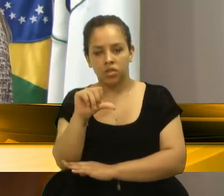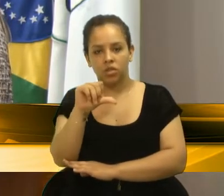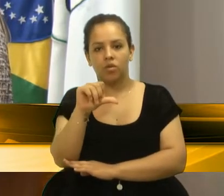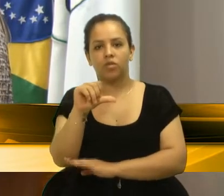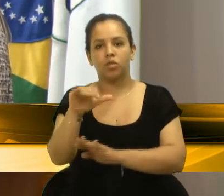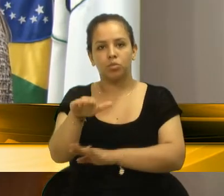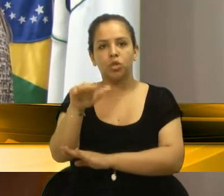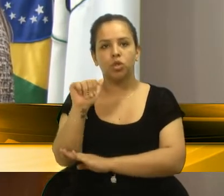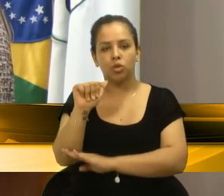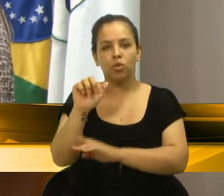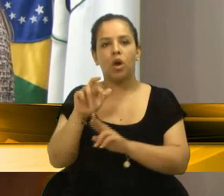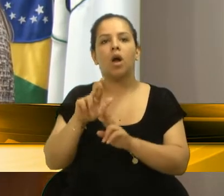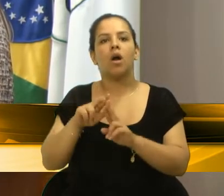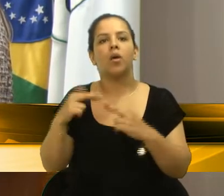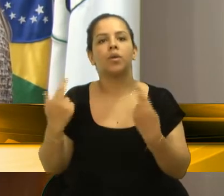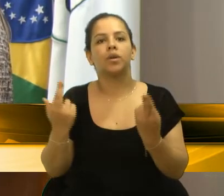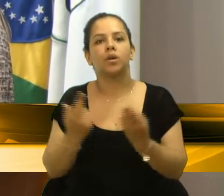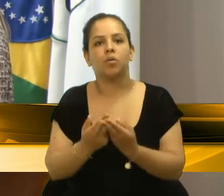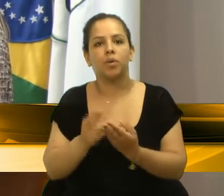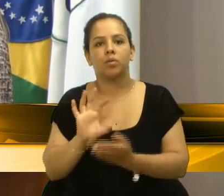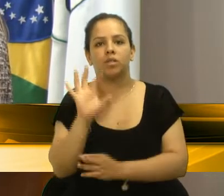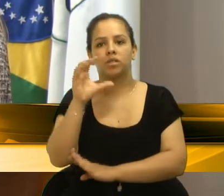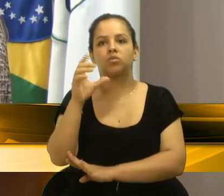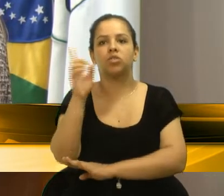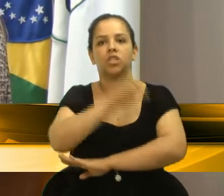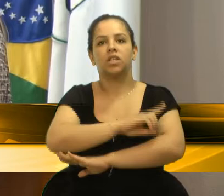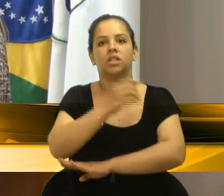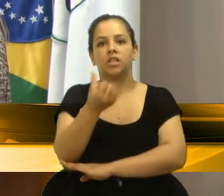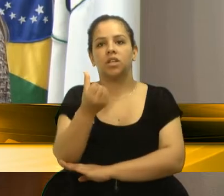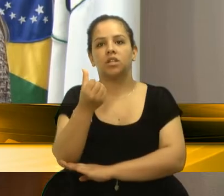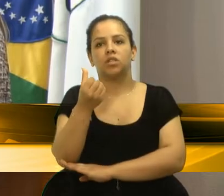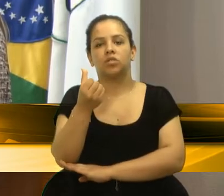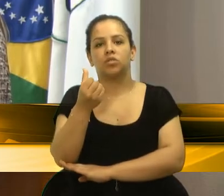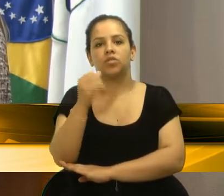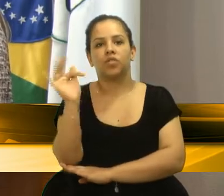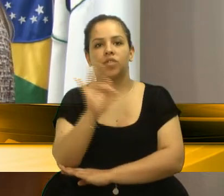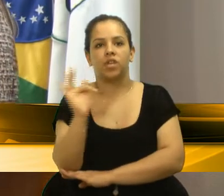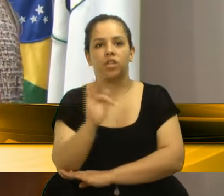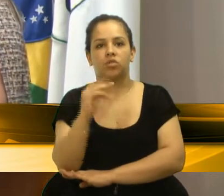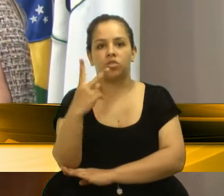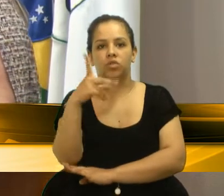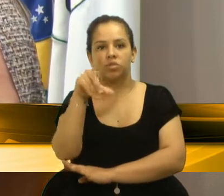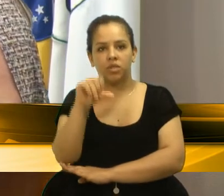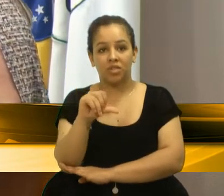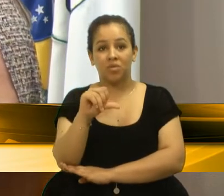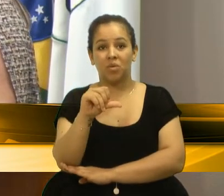no dia 6/2 de 2019. Ou seja,